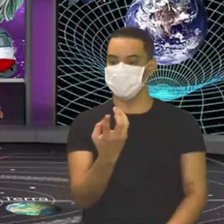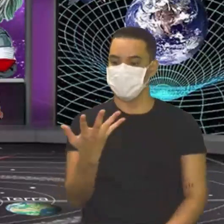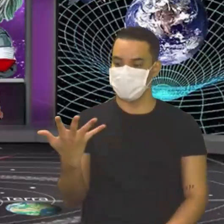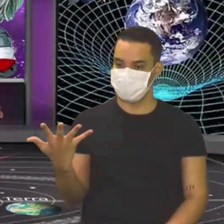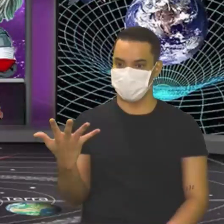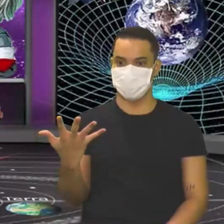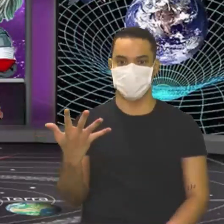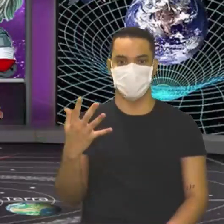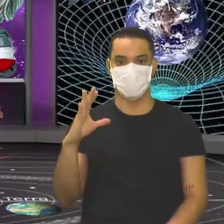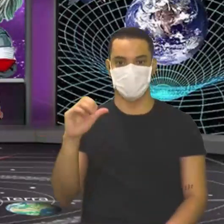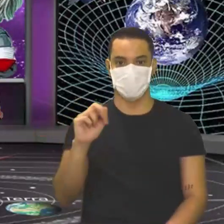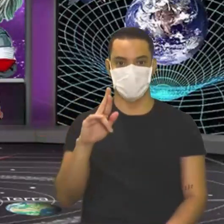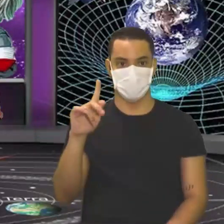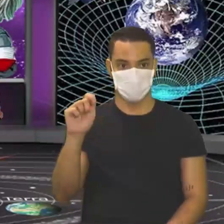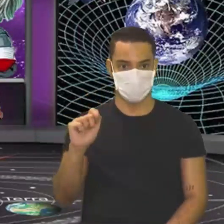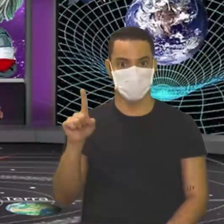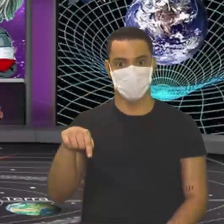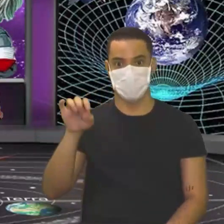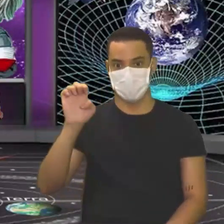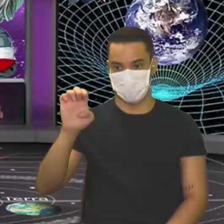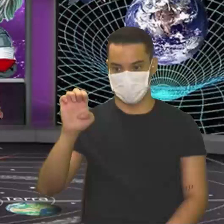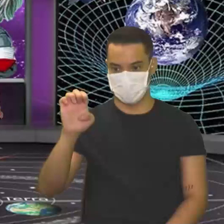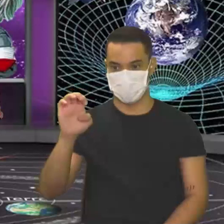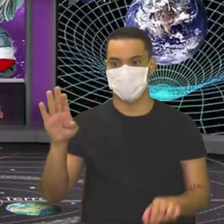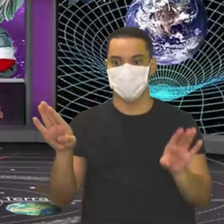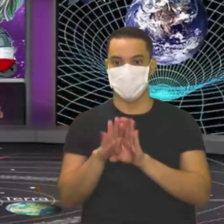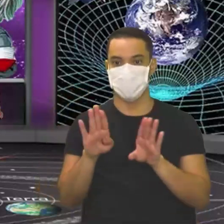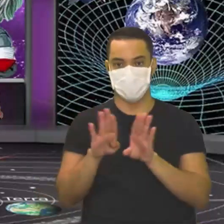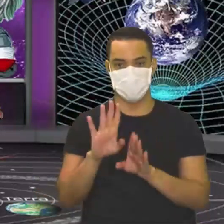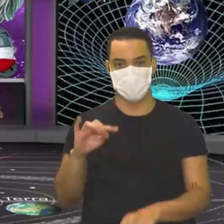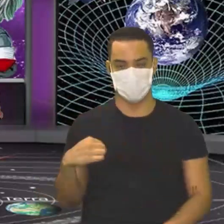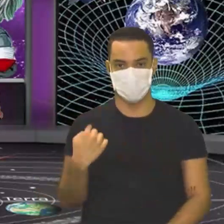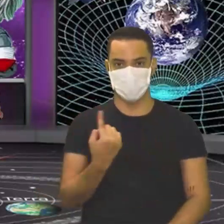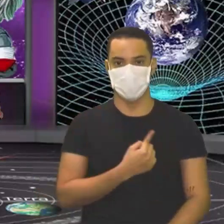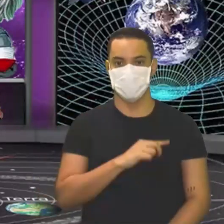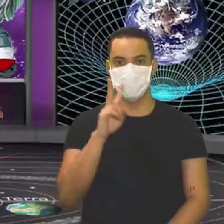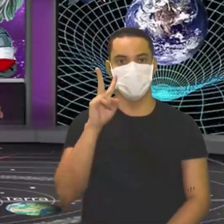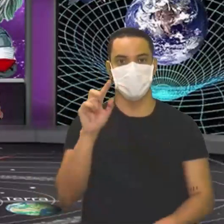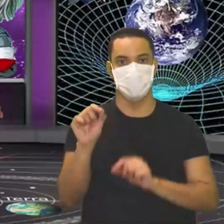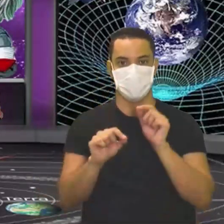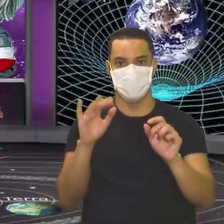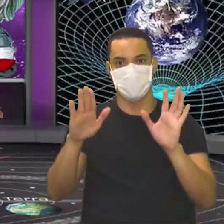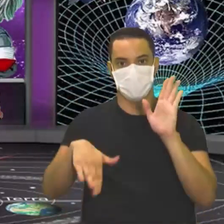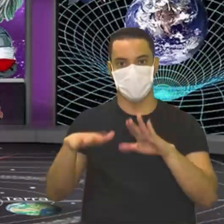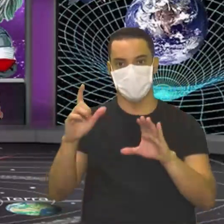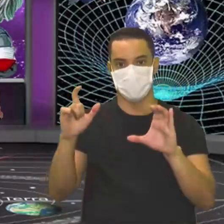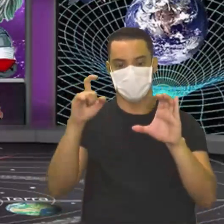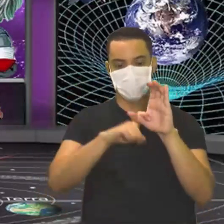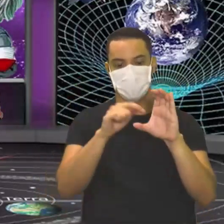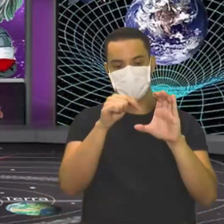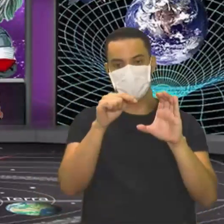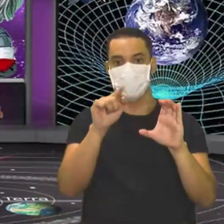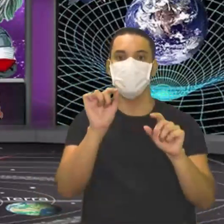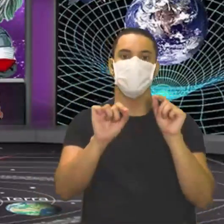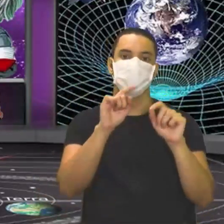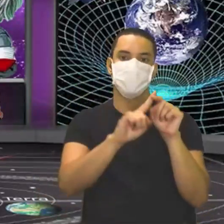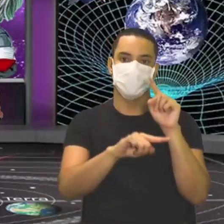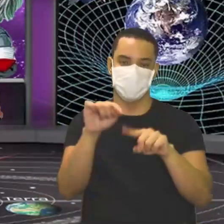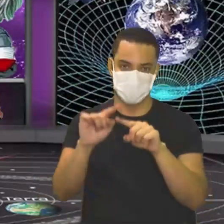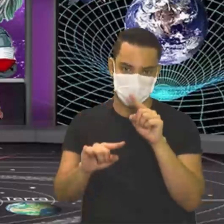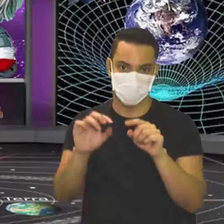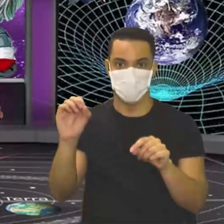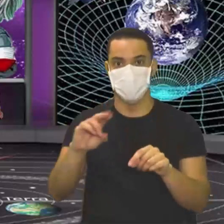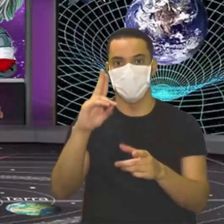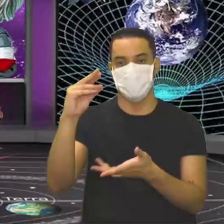o nosso E, tá bom? E nós vimos também que depende dessa carga, ou é excesso de elétrons ou